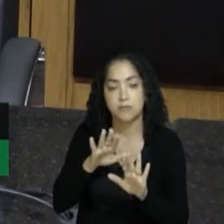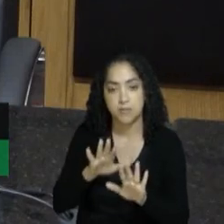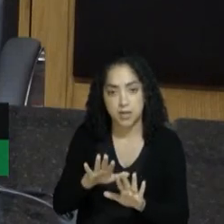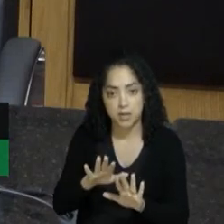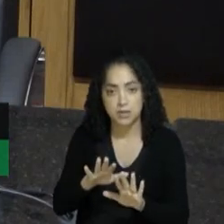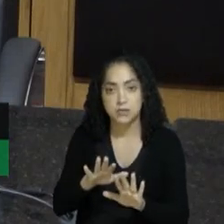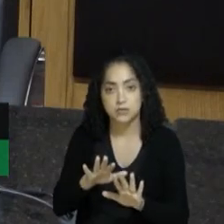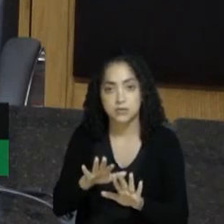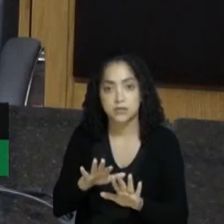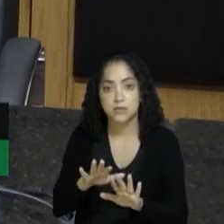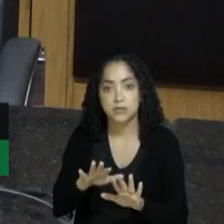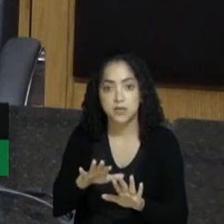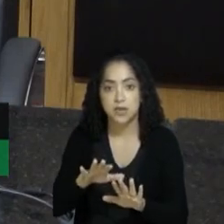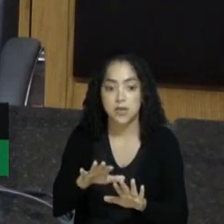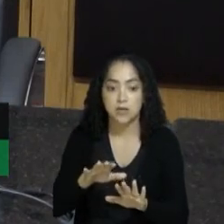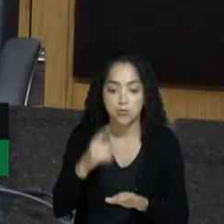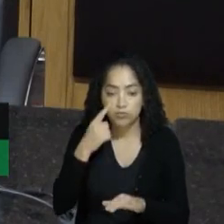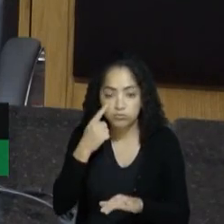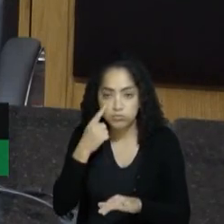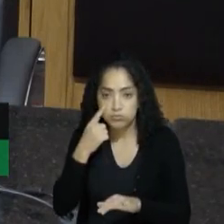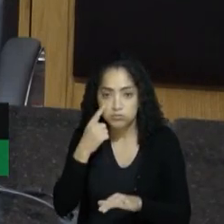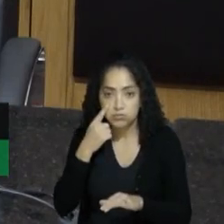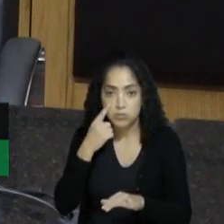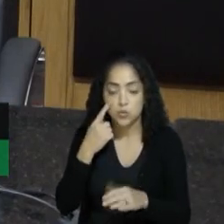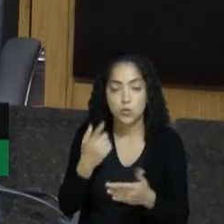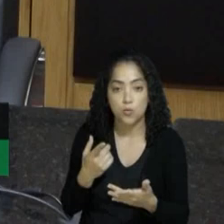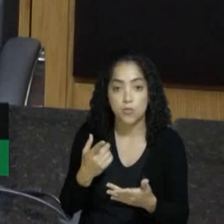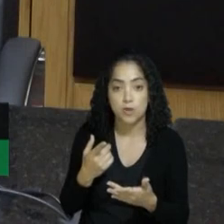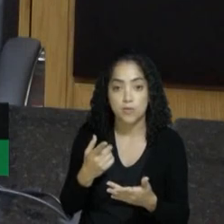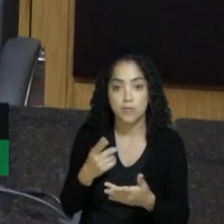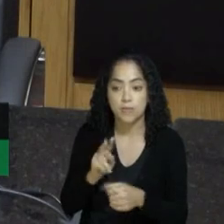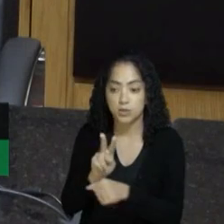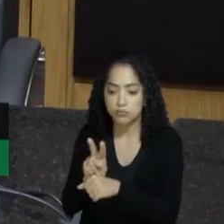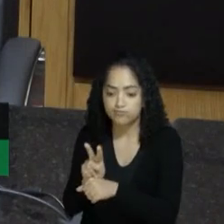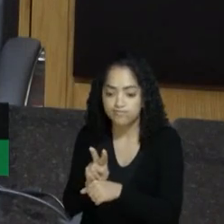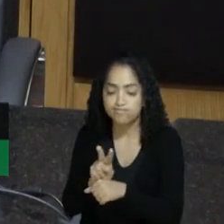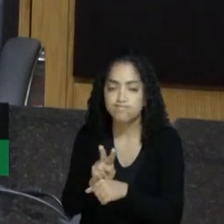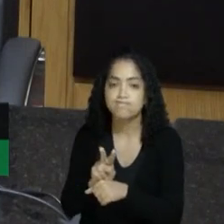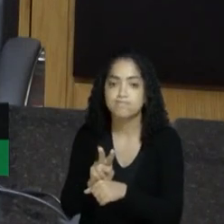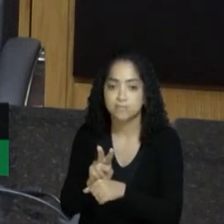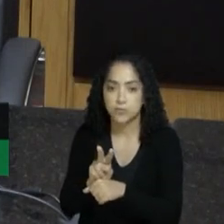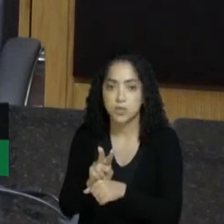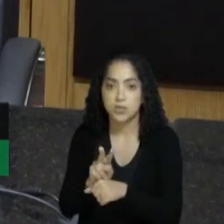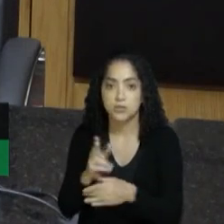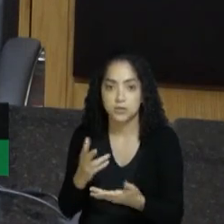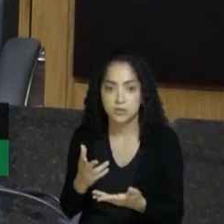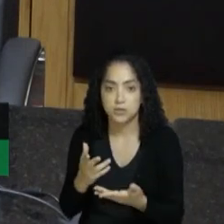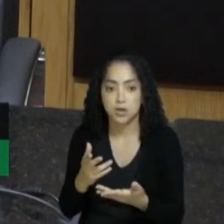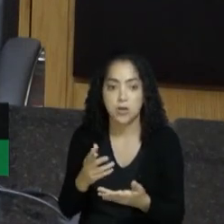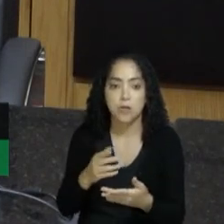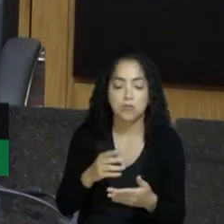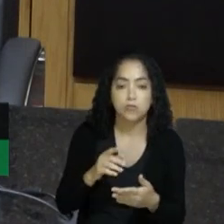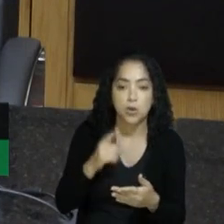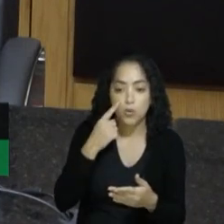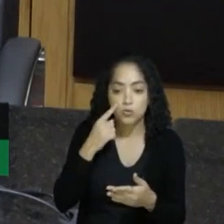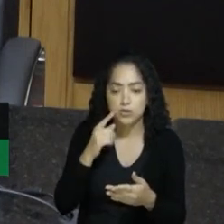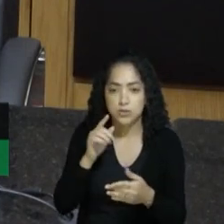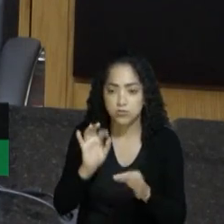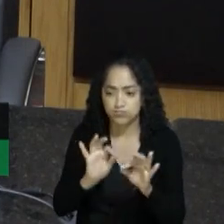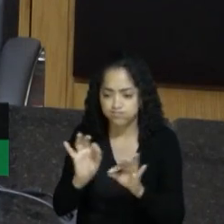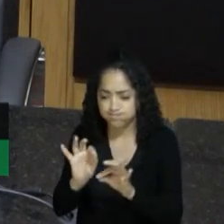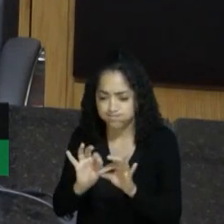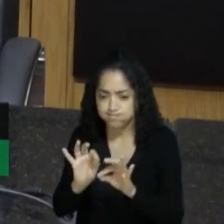de geolocalização, de acompanhamento, inclusive, dos criminosos, por onde iam, ao ponto